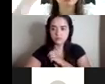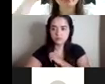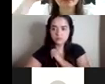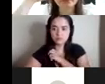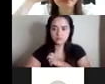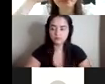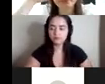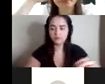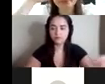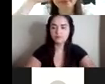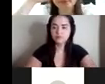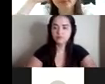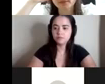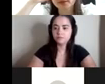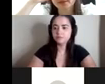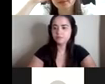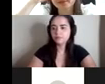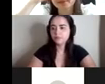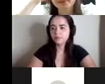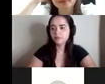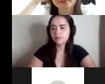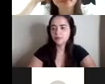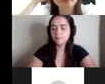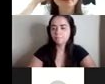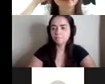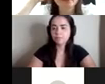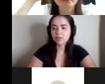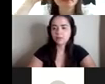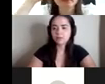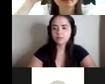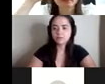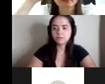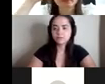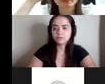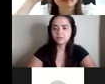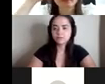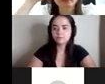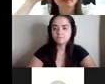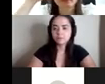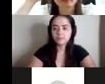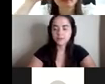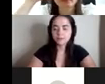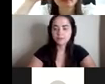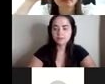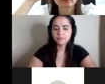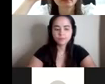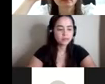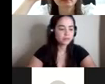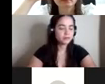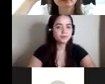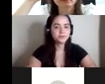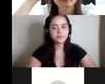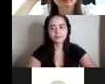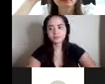Agora está aparecendo só você para mim. Isso é porque eu estou com o microfone ligado, mas aí quando você falar, tá, vai aparecer só você. Aí eu vou